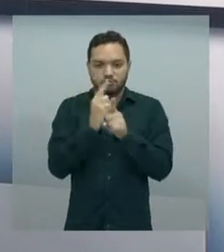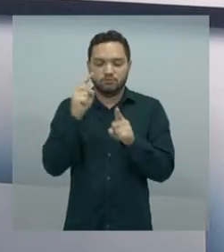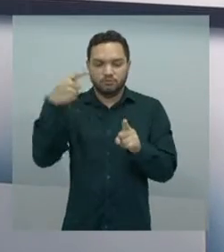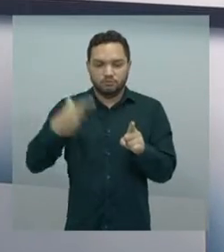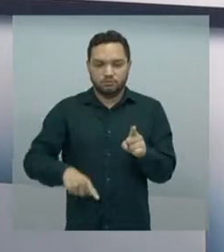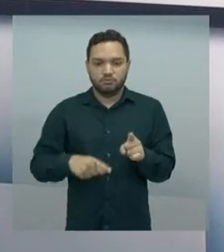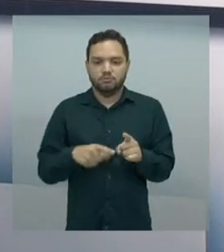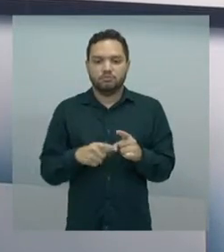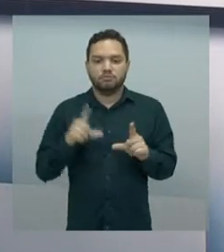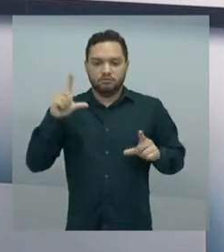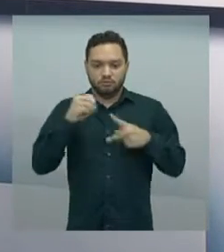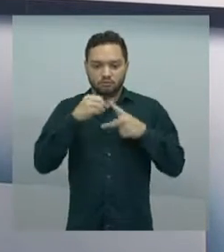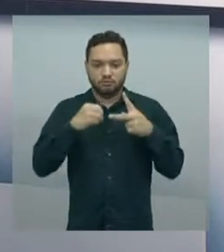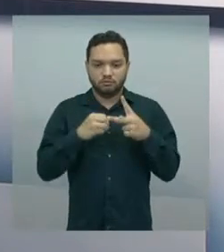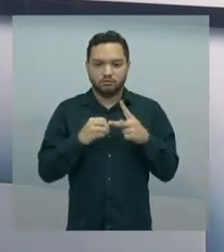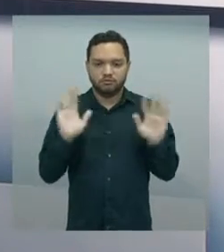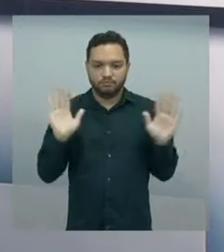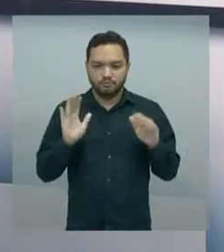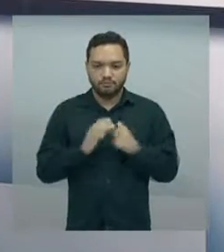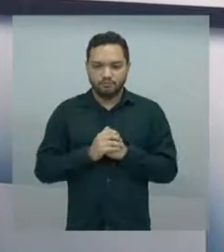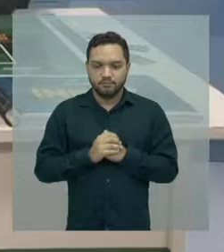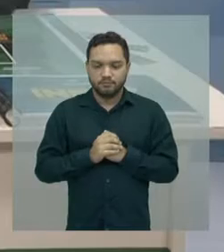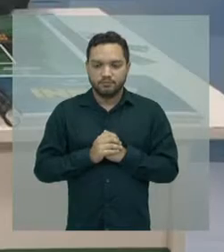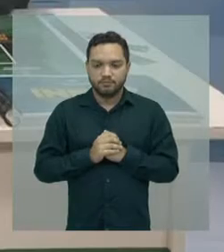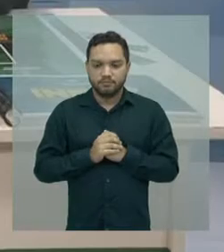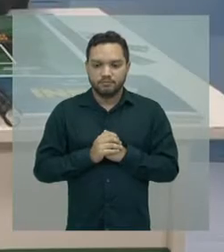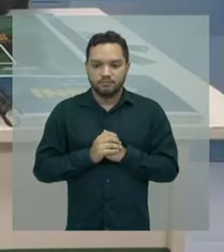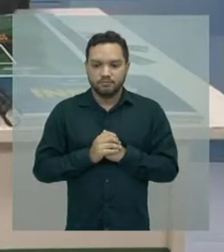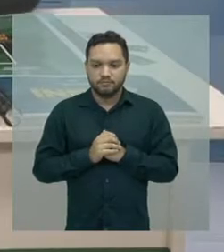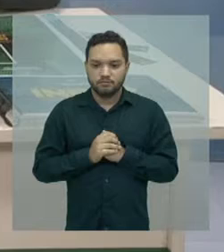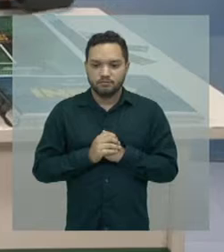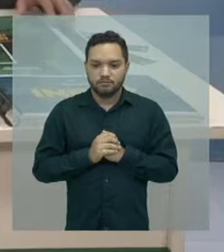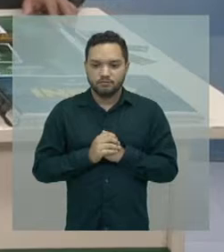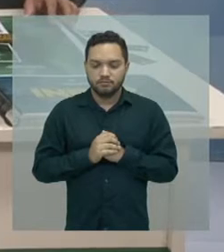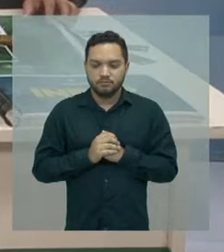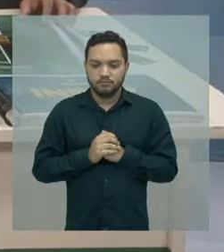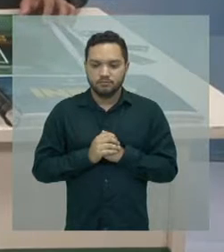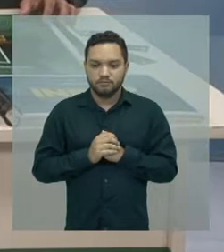quiser, mais um programa Pela Ordem. Até lá. Foi bom.